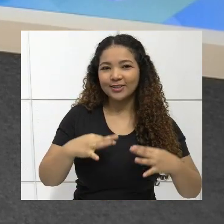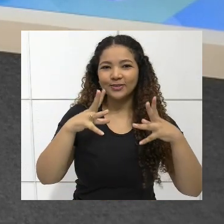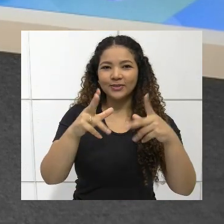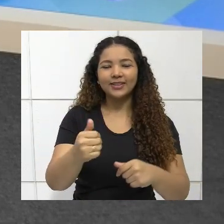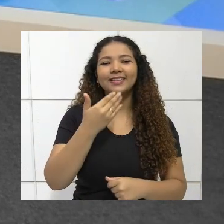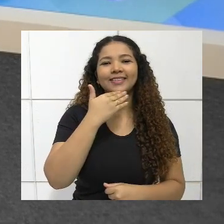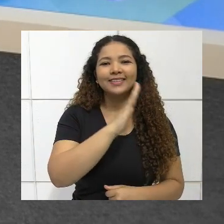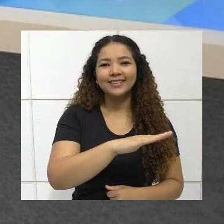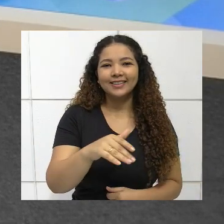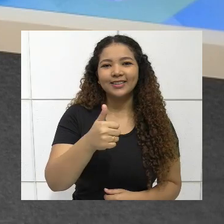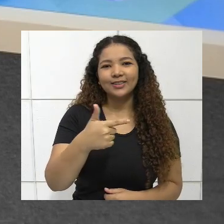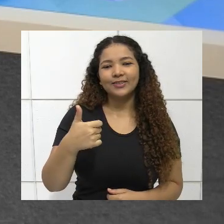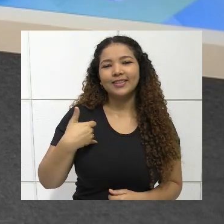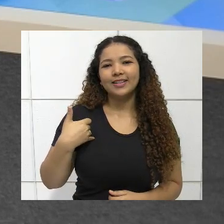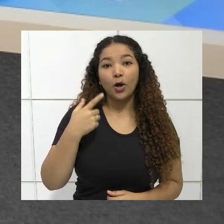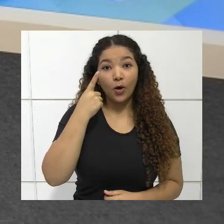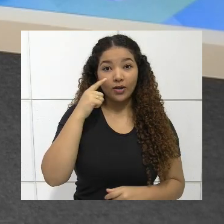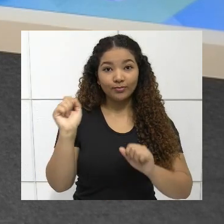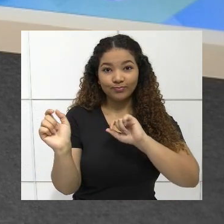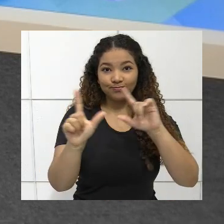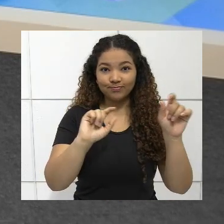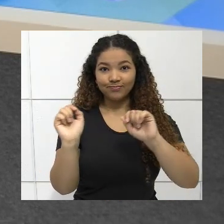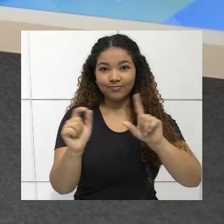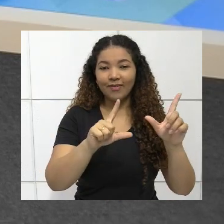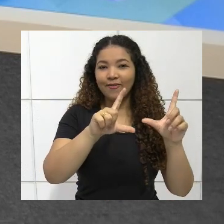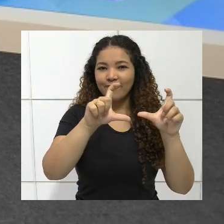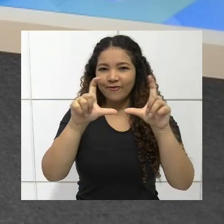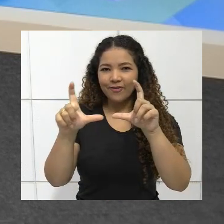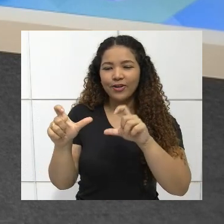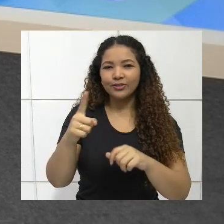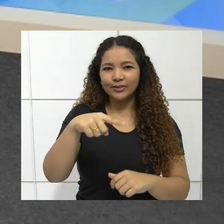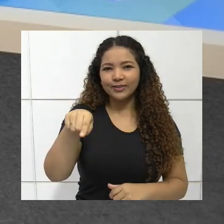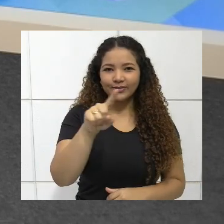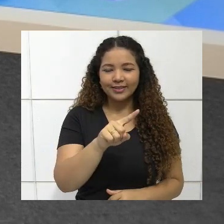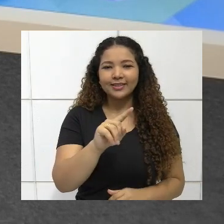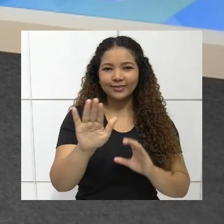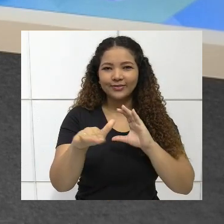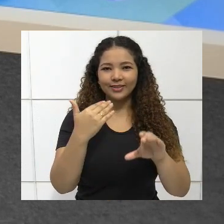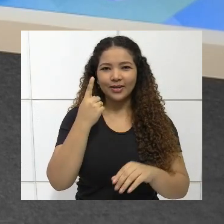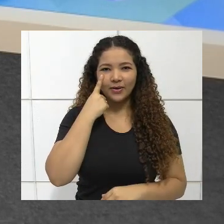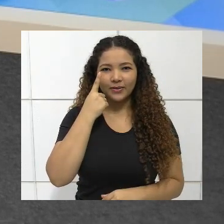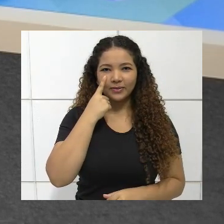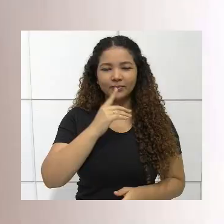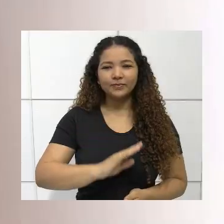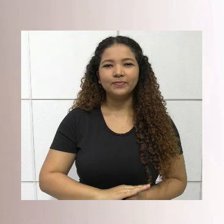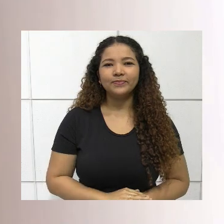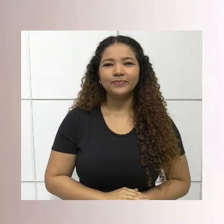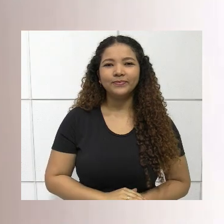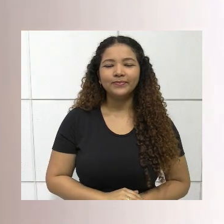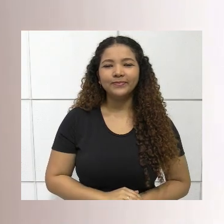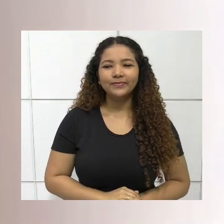anos. Veja só, você que mandou a foto do seu filho, da criança, da sua vida, veja agora aqui na tela.